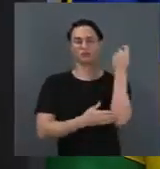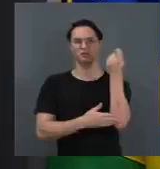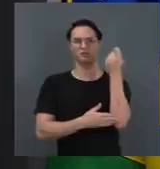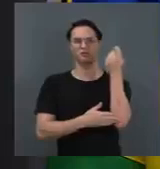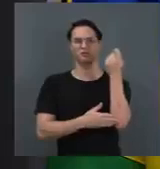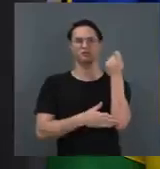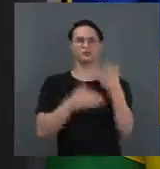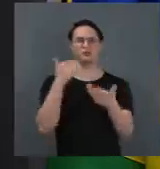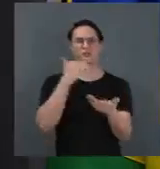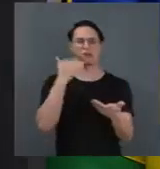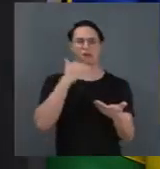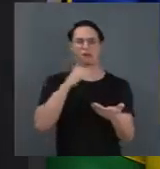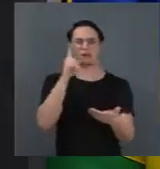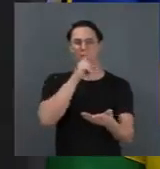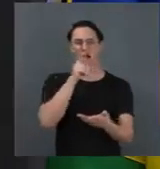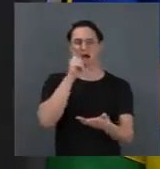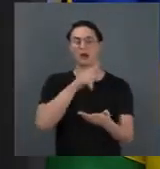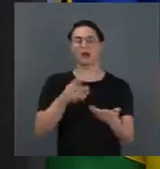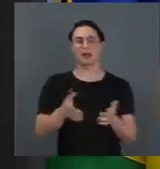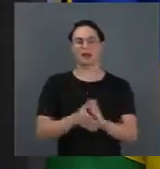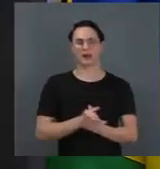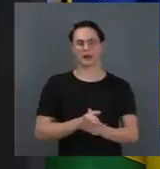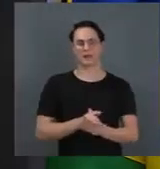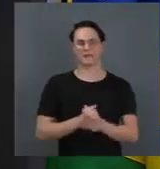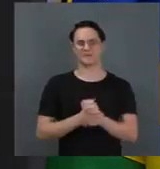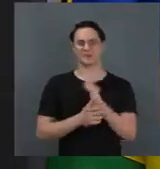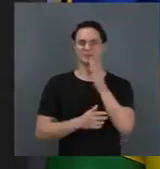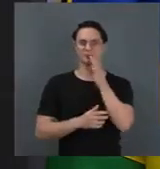Falhas, inoperância.